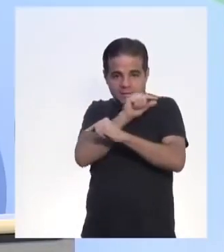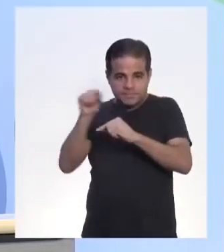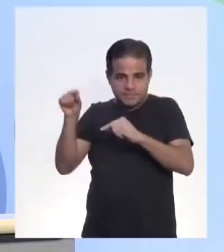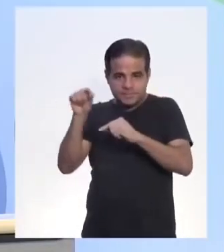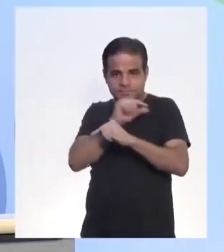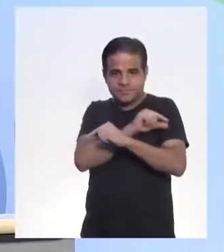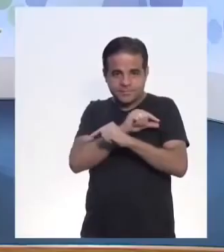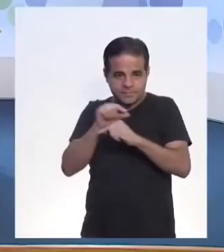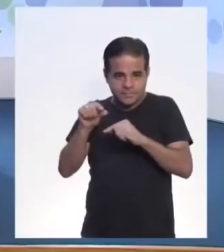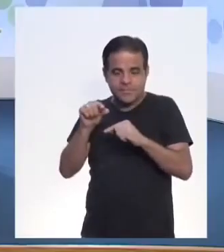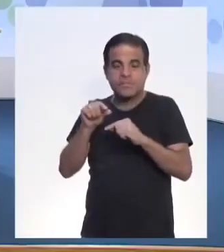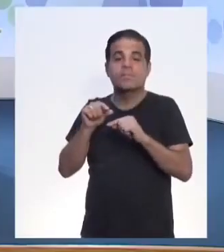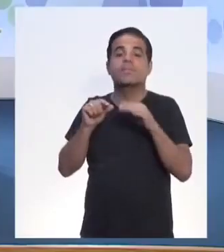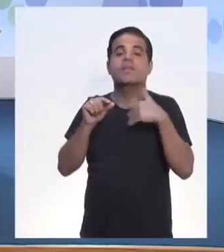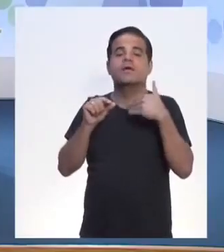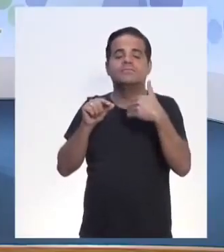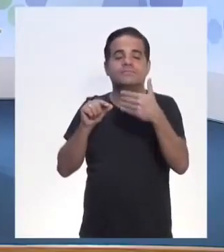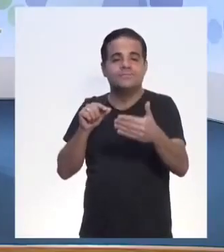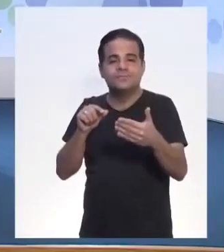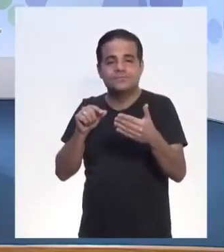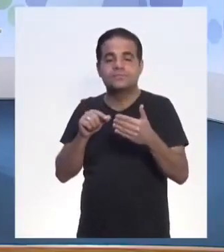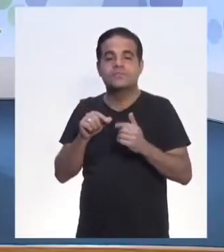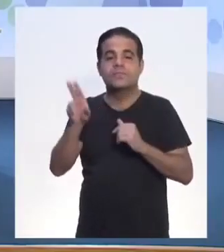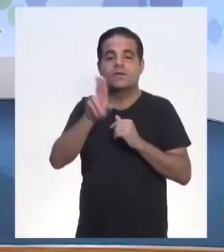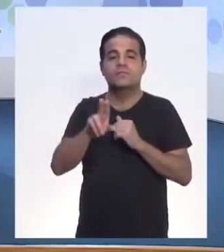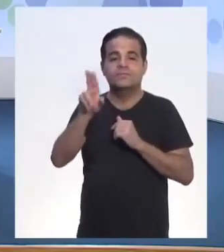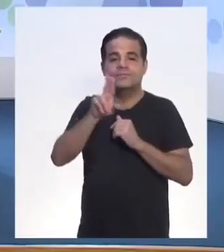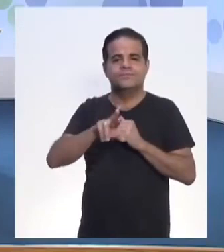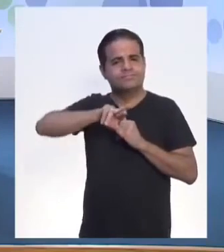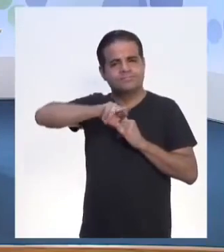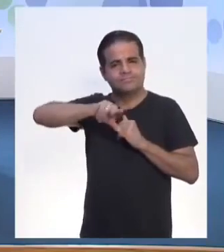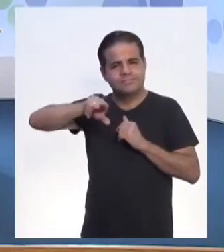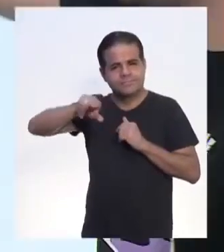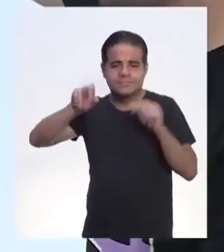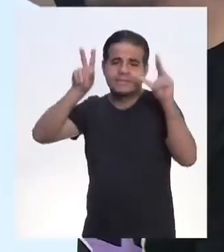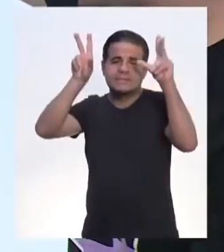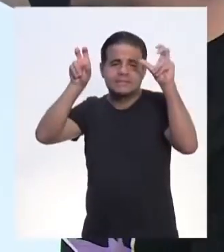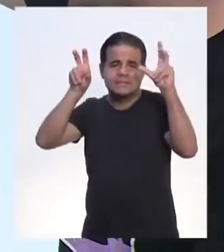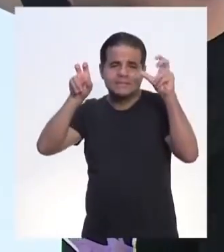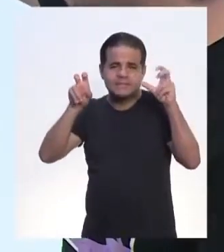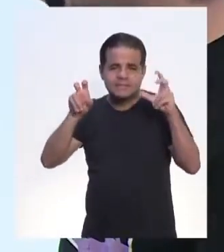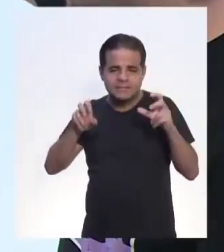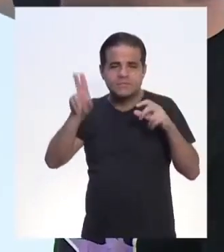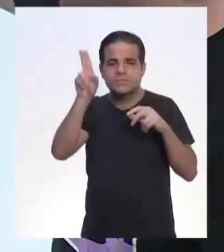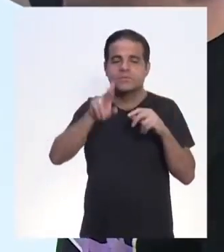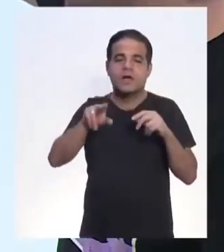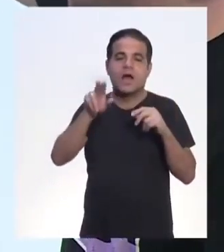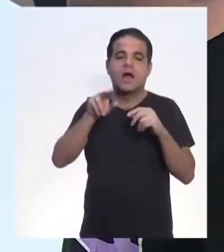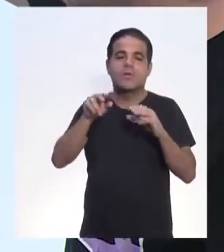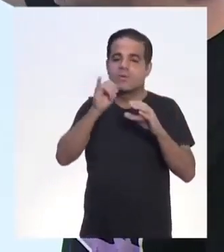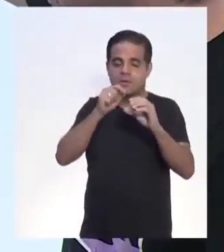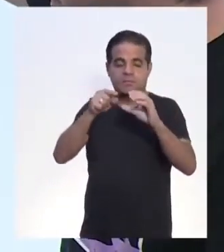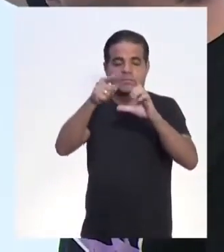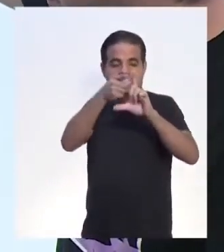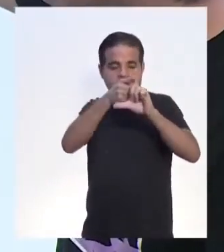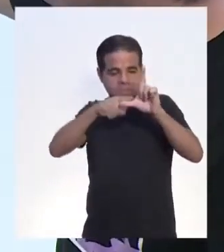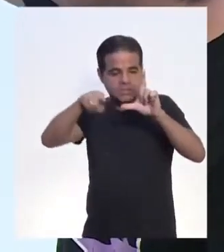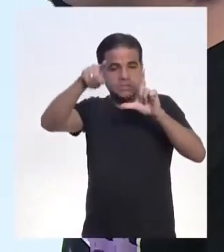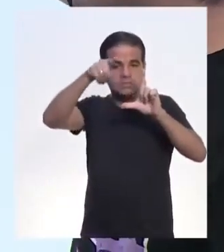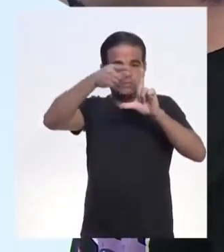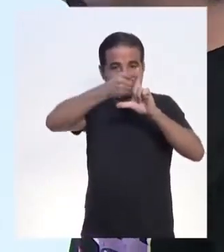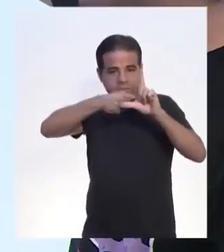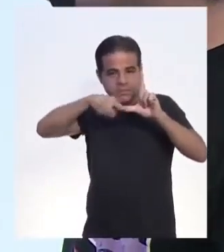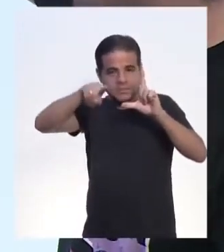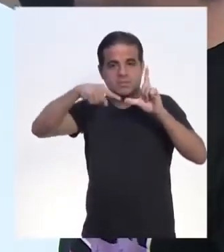Isso mesmo. E aí, vamos usar várias nomenclaturas. Então, por exemplo, esse ângulo inteiro tem o